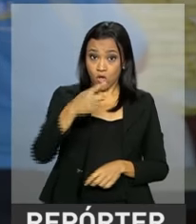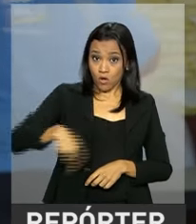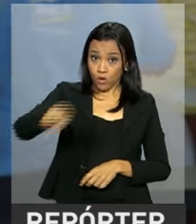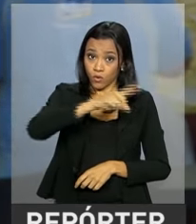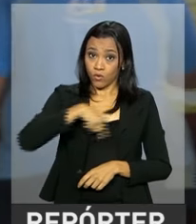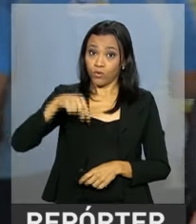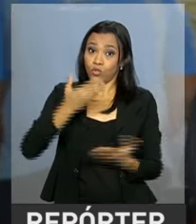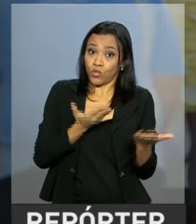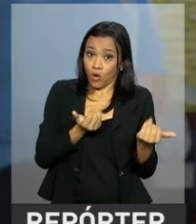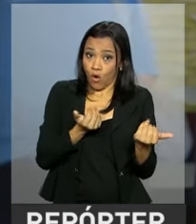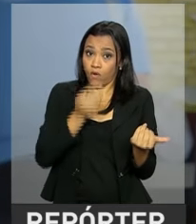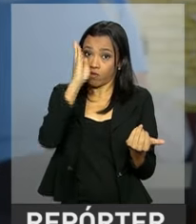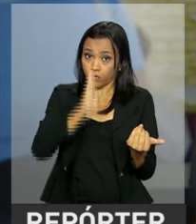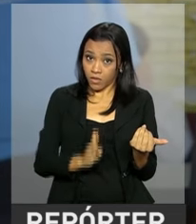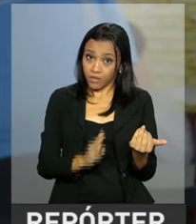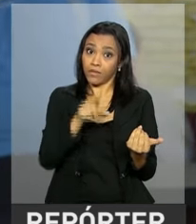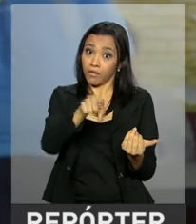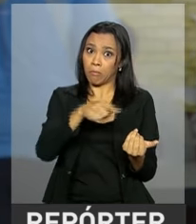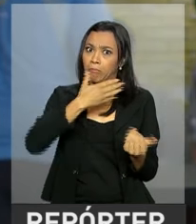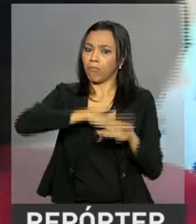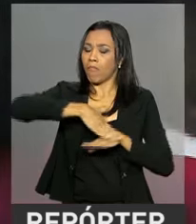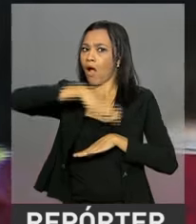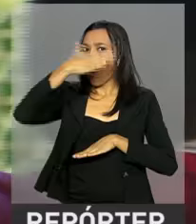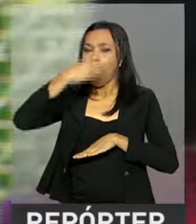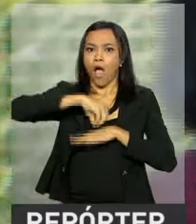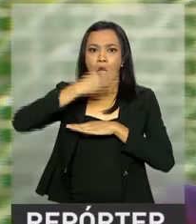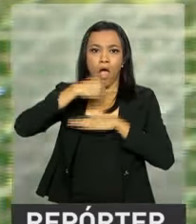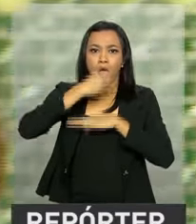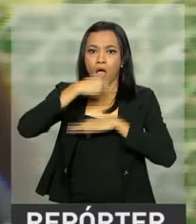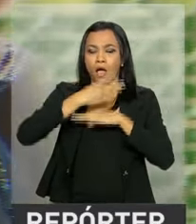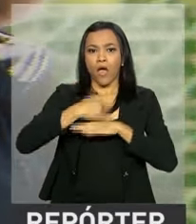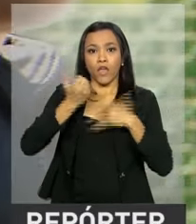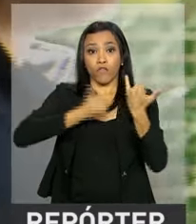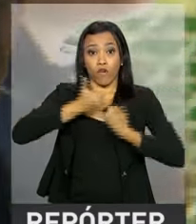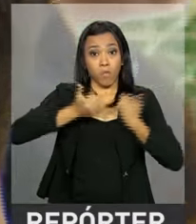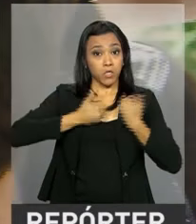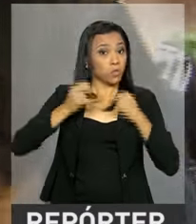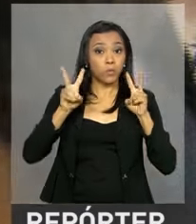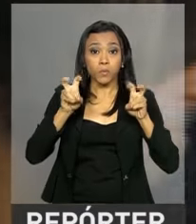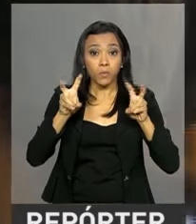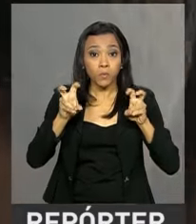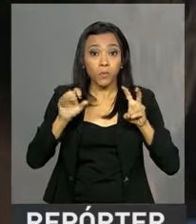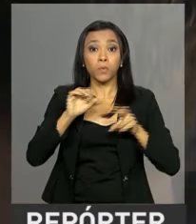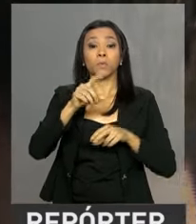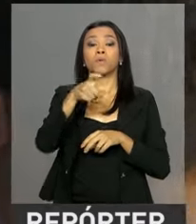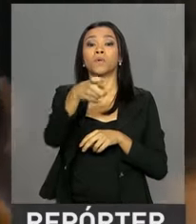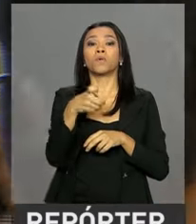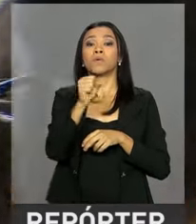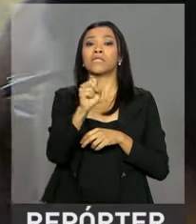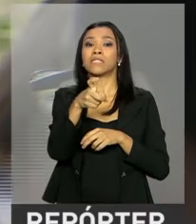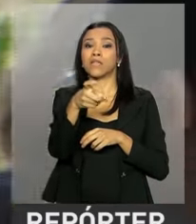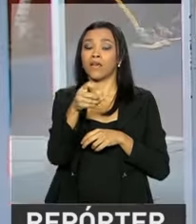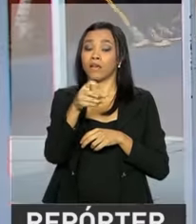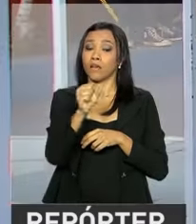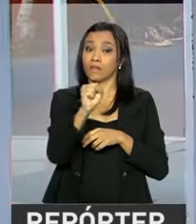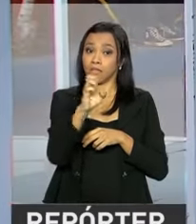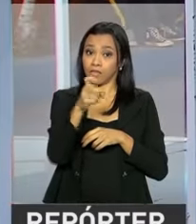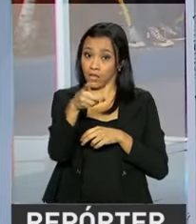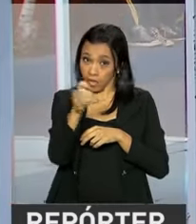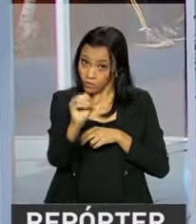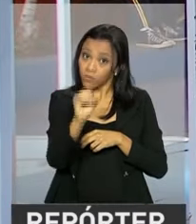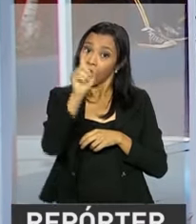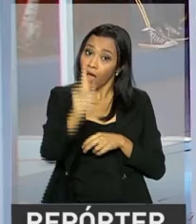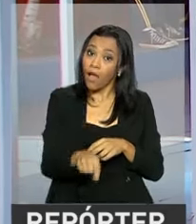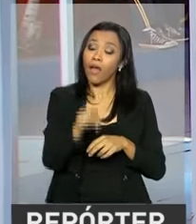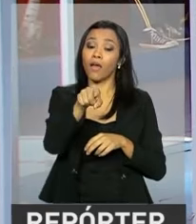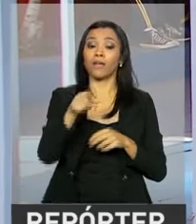brasileiros estão recebendo mais informações sobre questões relacionadas ao sexo segundo a pesquisa Nacional de saúde